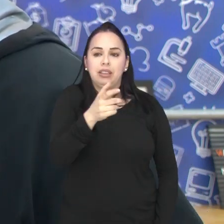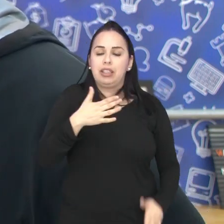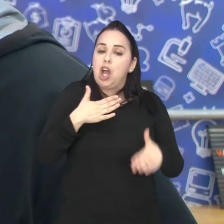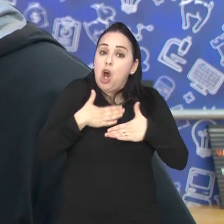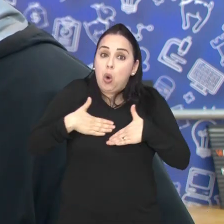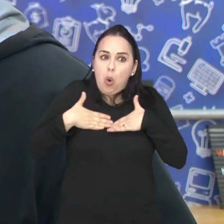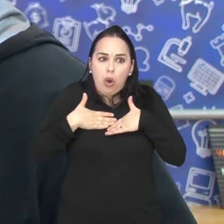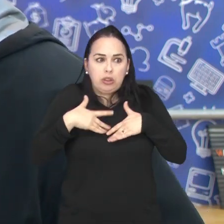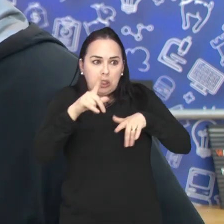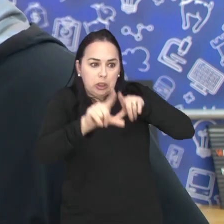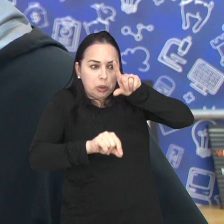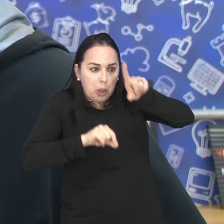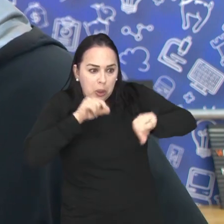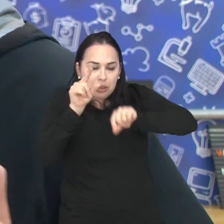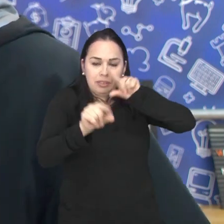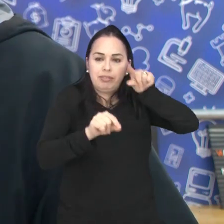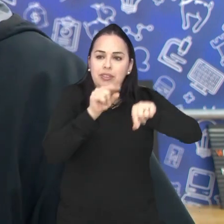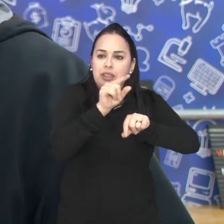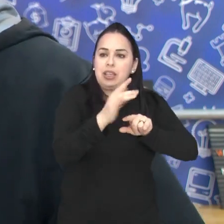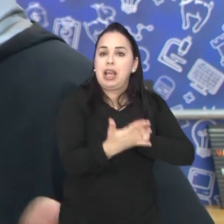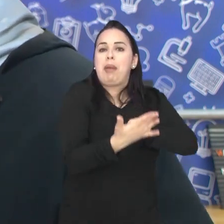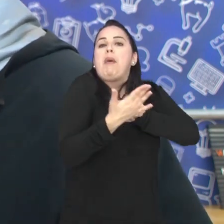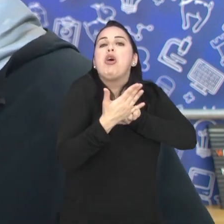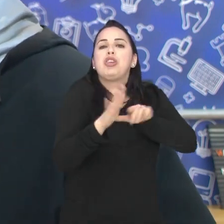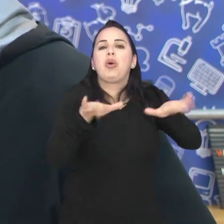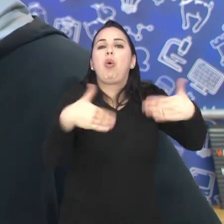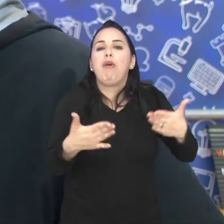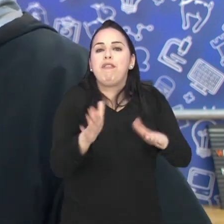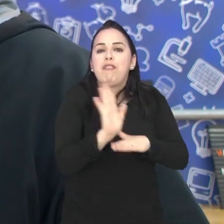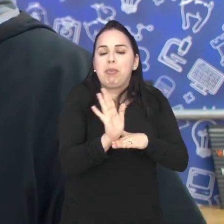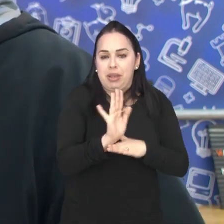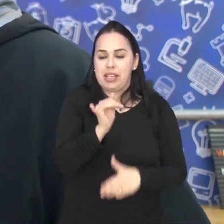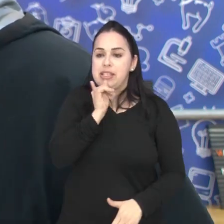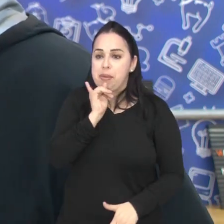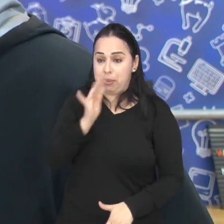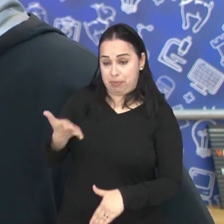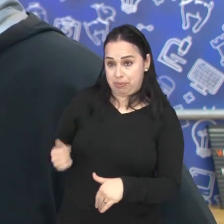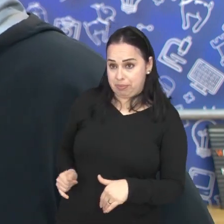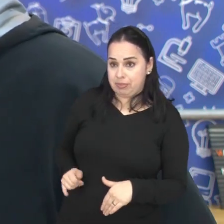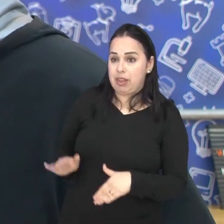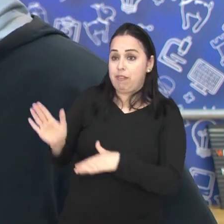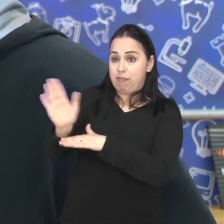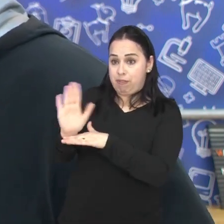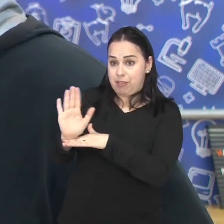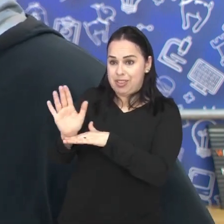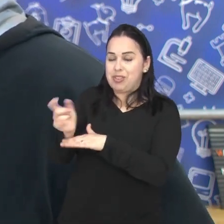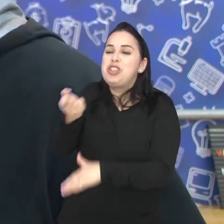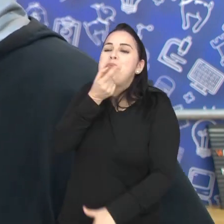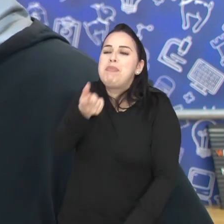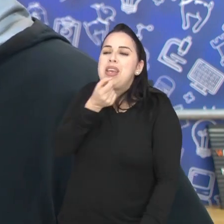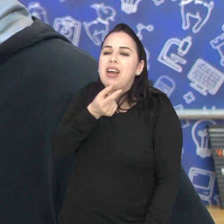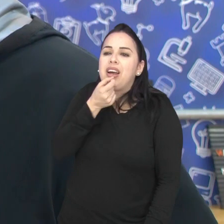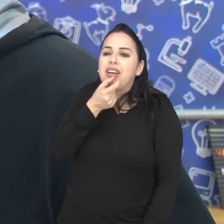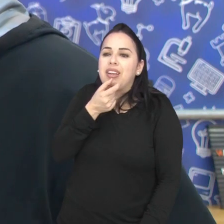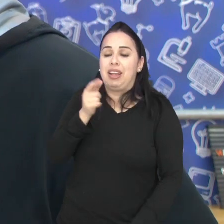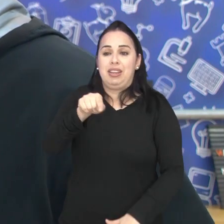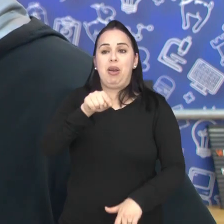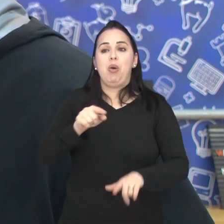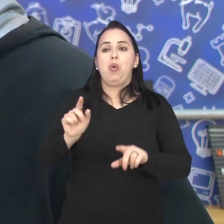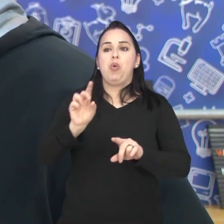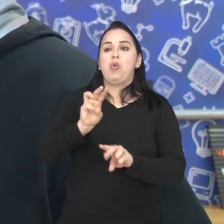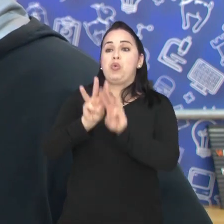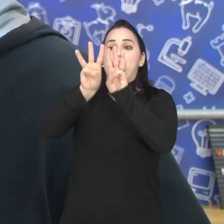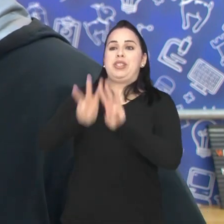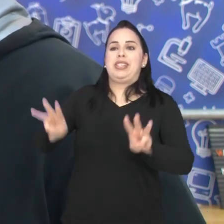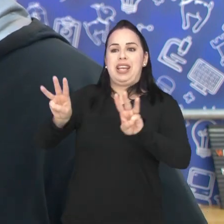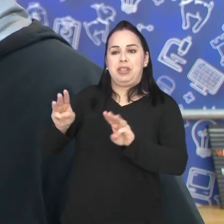que você gosta, naquilo que você já assistiu ou que você avaliou bem. Imagina se você gosta, por exemplo, de filmes de comédia e a